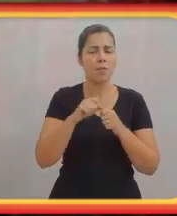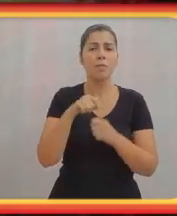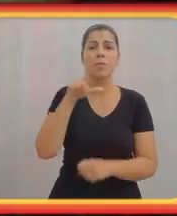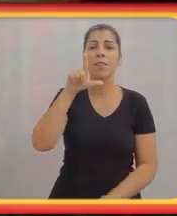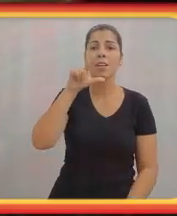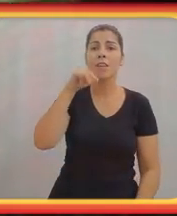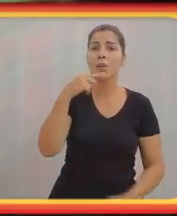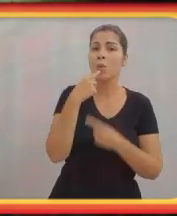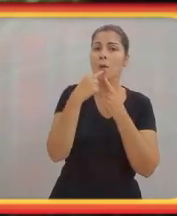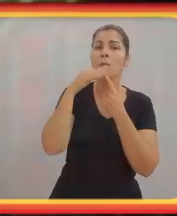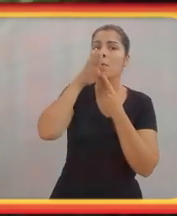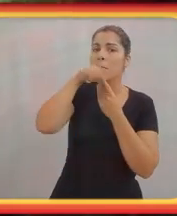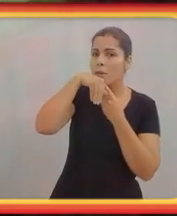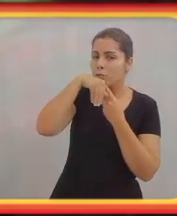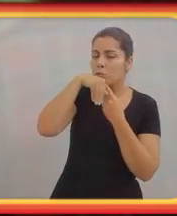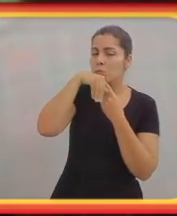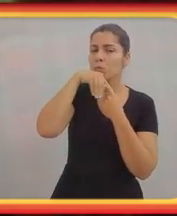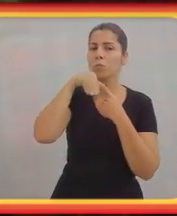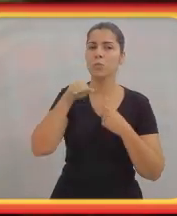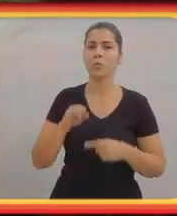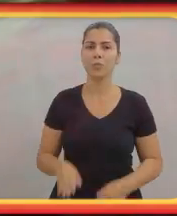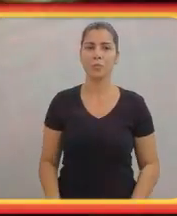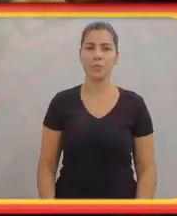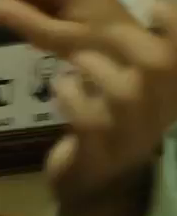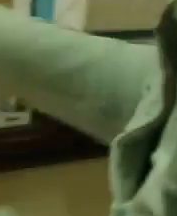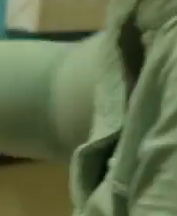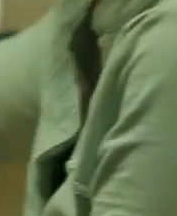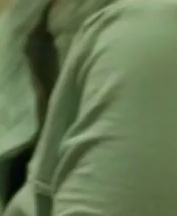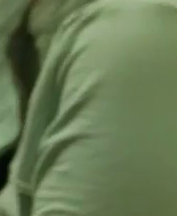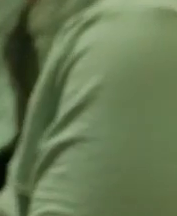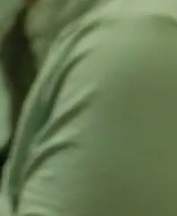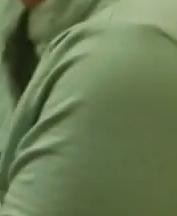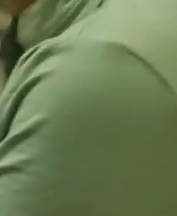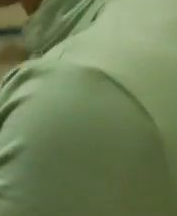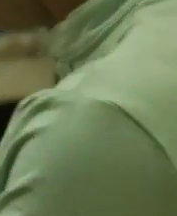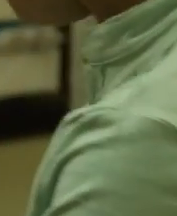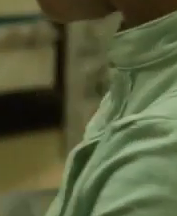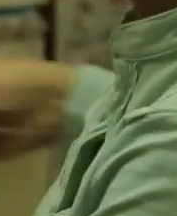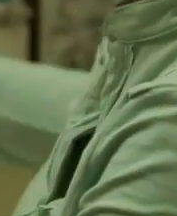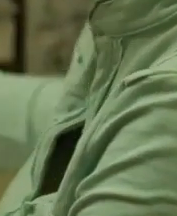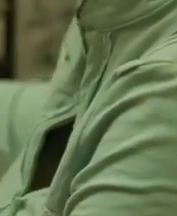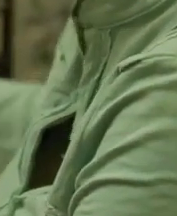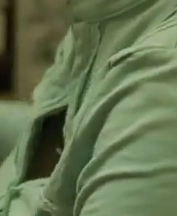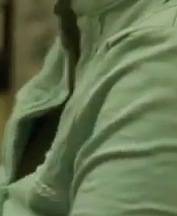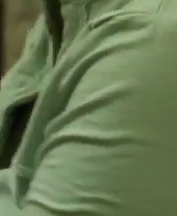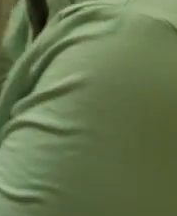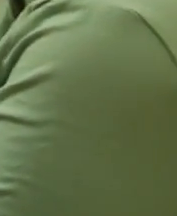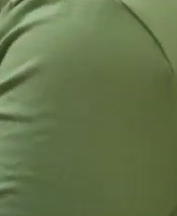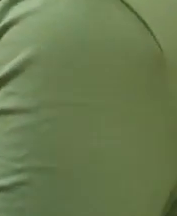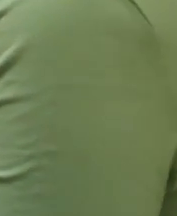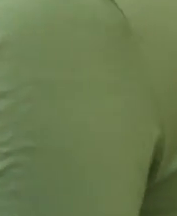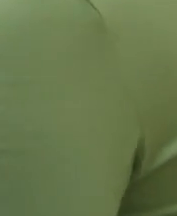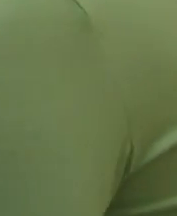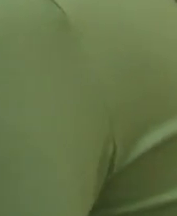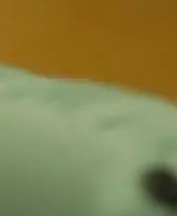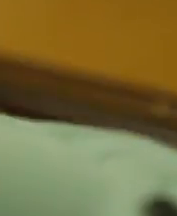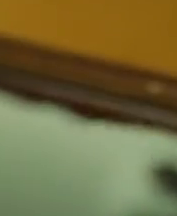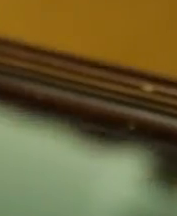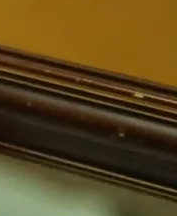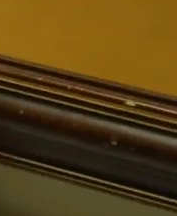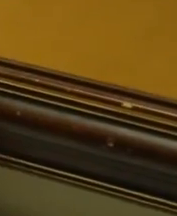Língua arriba, já. Muito bem. Língua para cima. Muito bem. E agora vamos fazer língua para baixo. Língua.